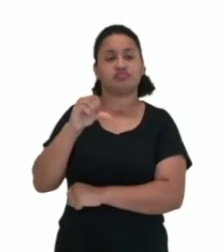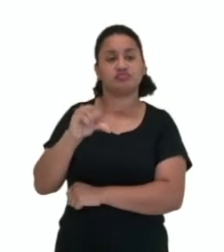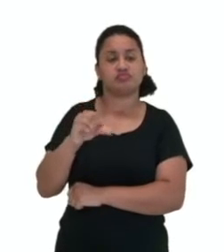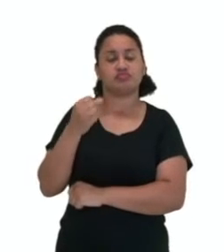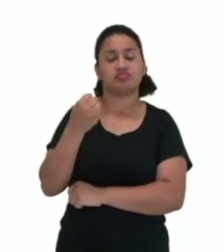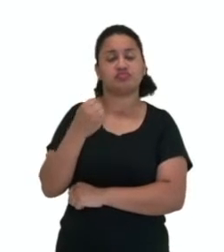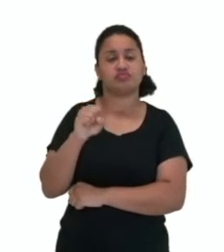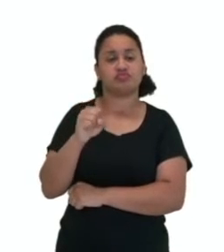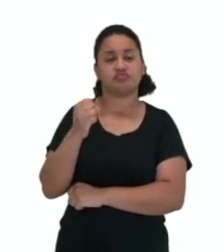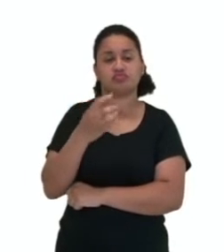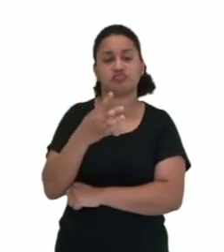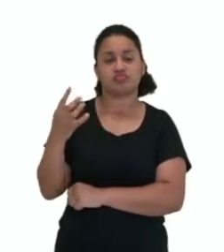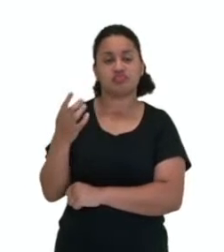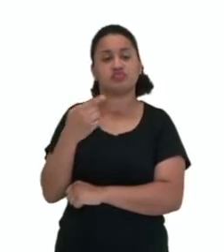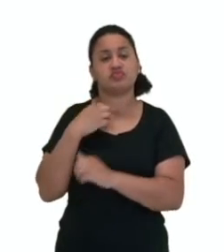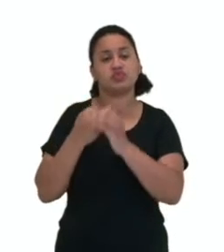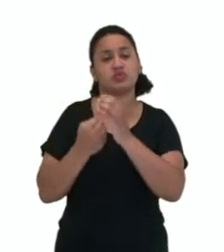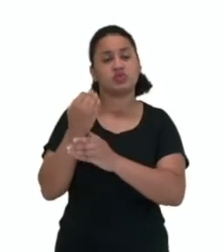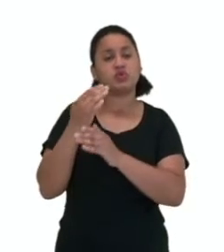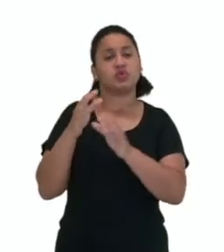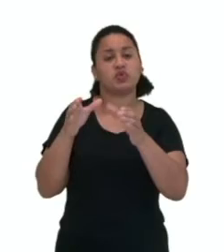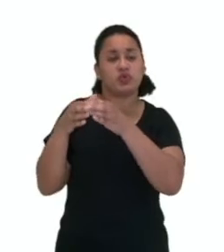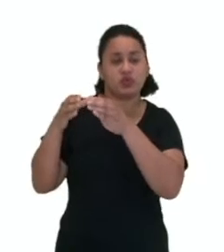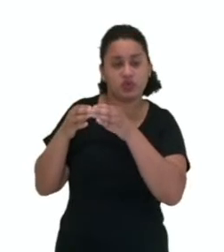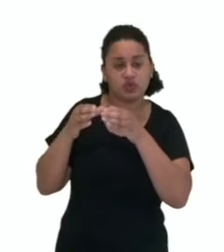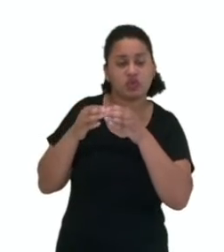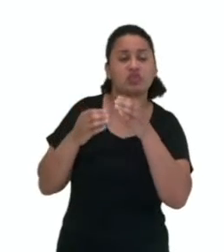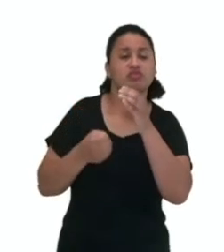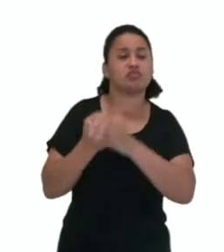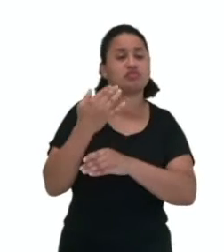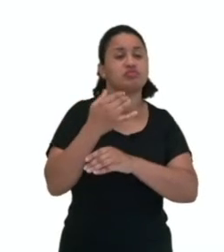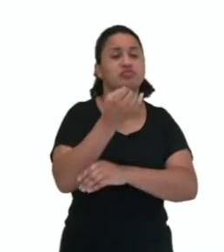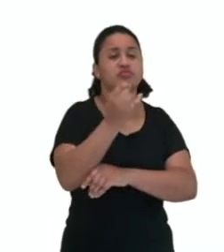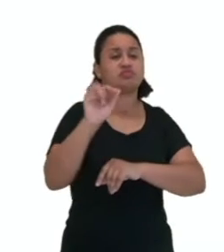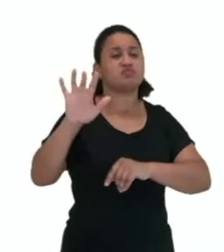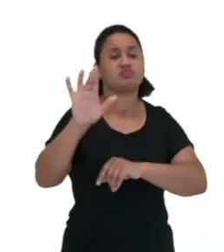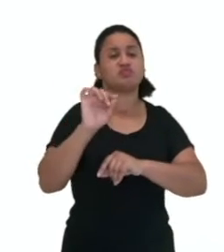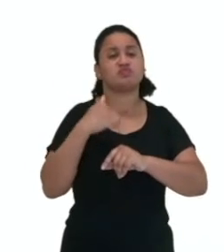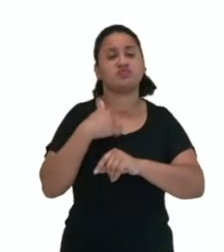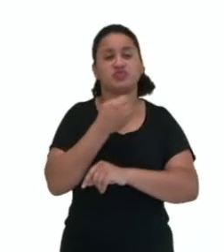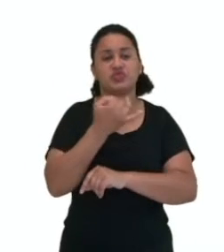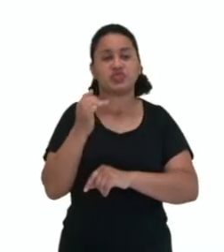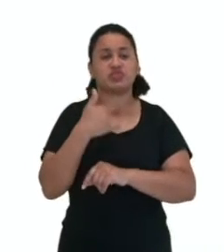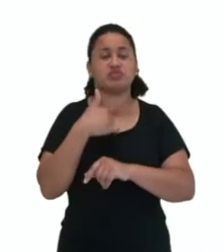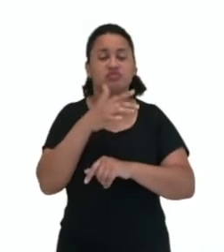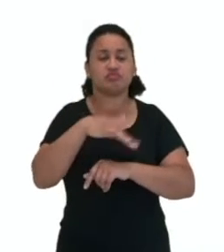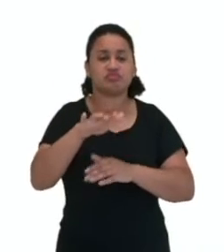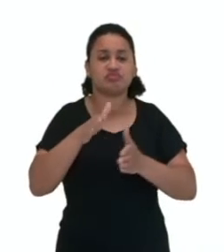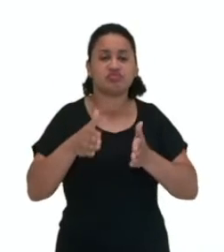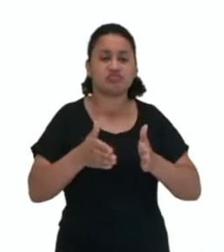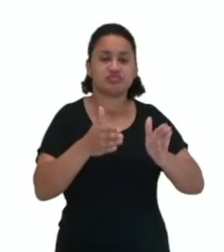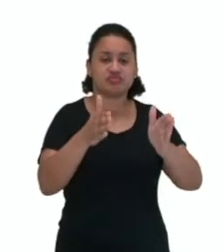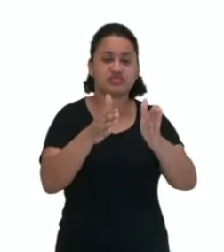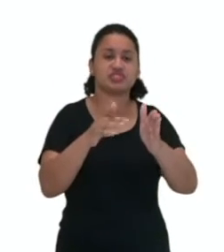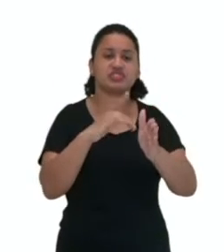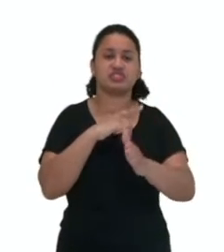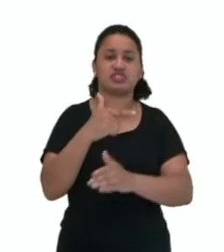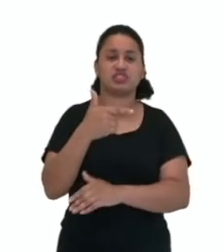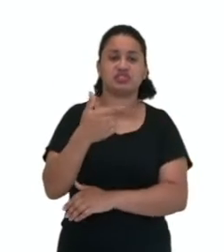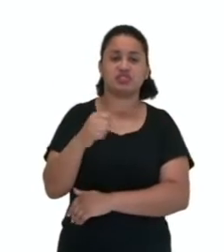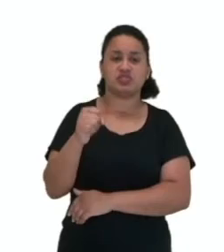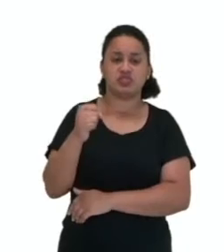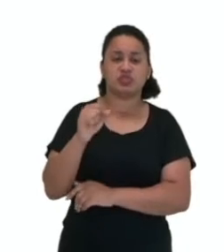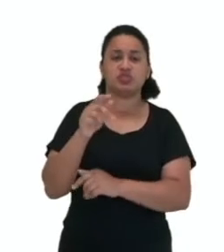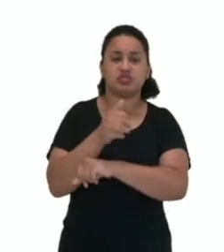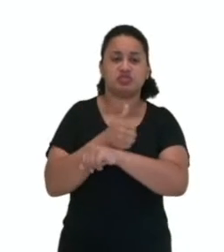cooperativismo fundados pelos pioneiros de Rochdale, que eram 28 artesãos, 27